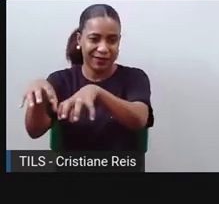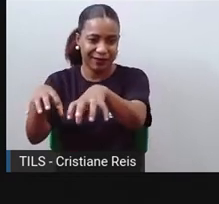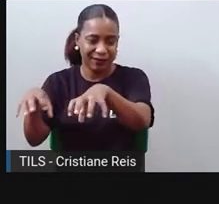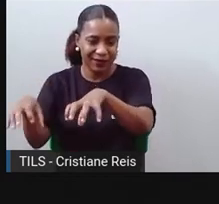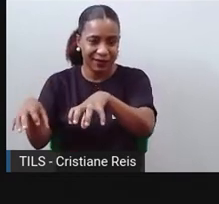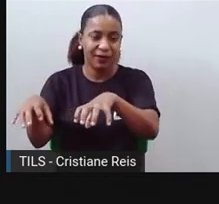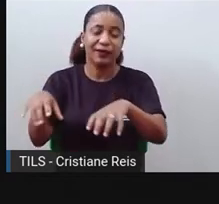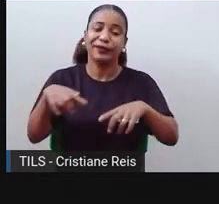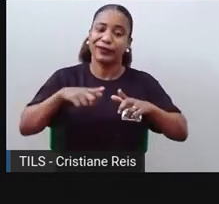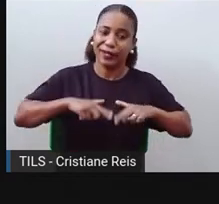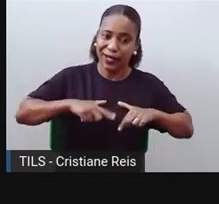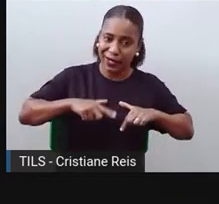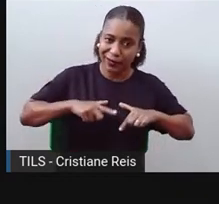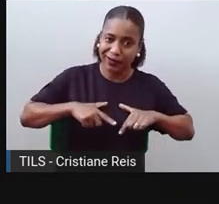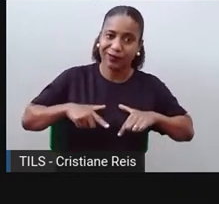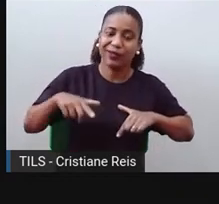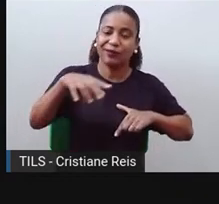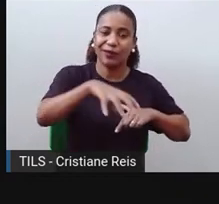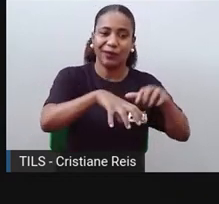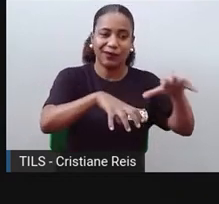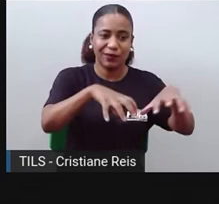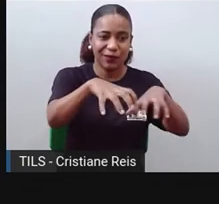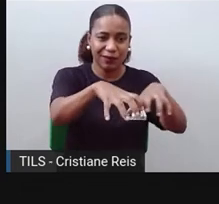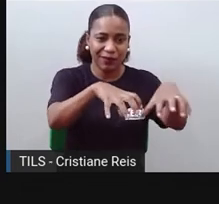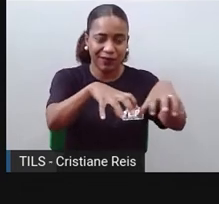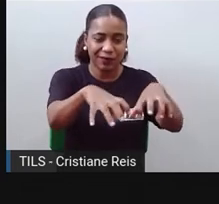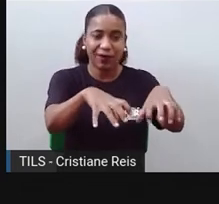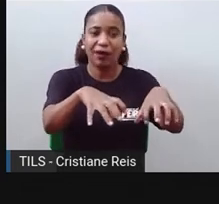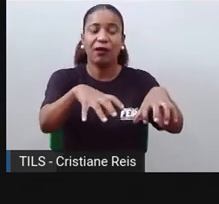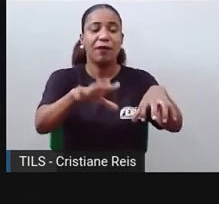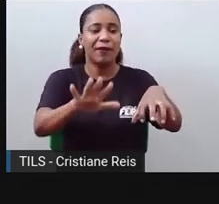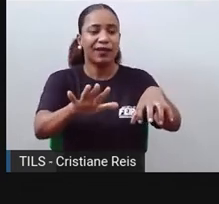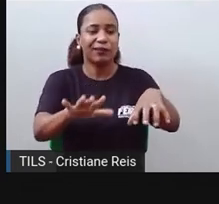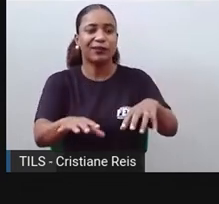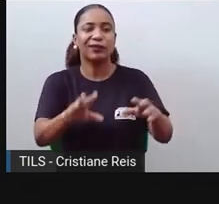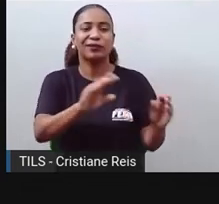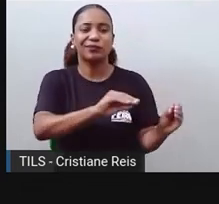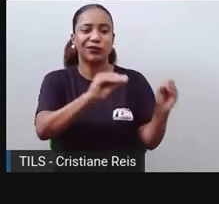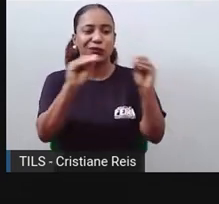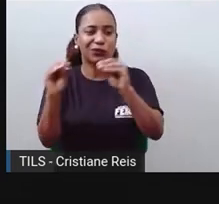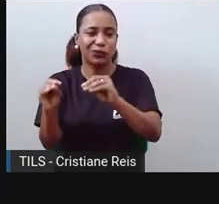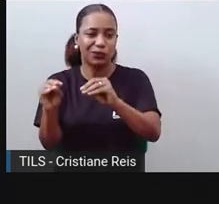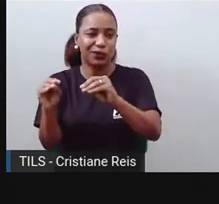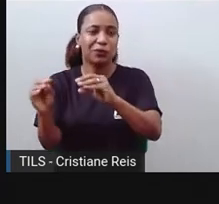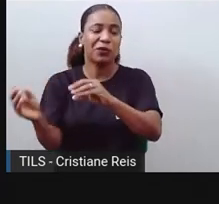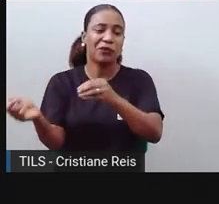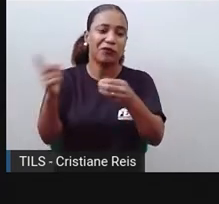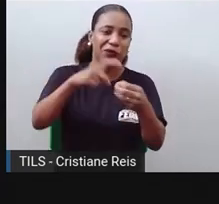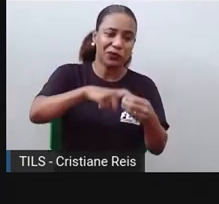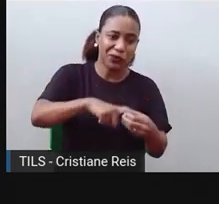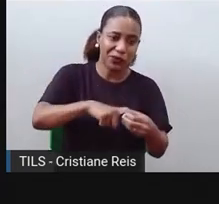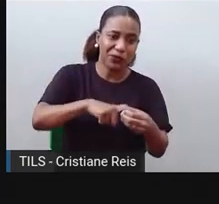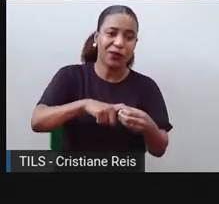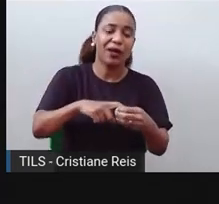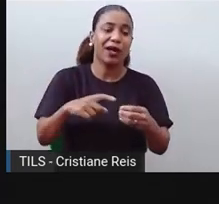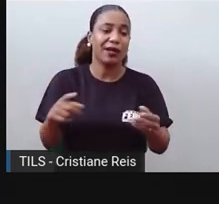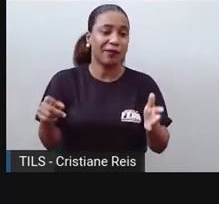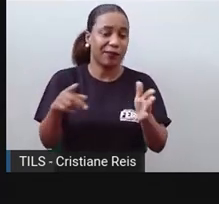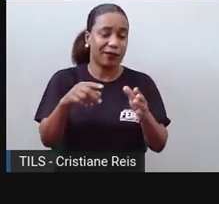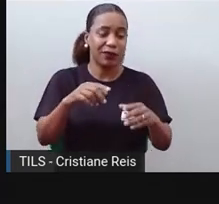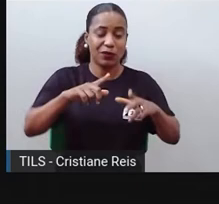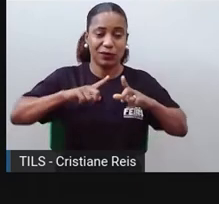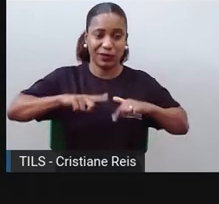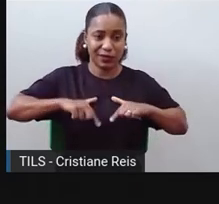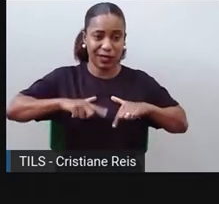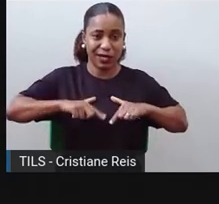que teve, e aí quando voltaram eles já ocupavam espaço, depois foi constituído ali o Estado de Israel com a ajuda, né, de